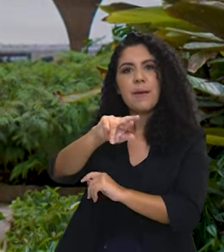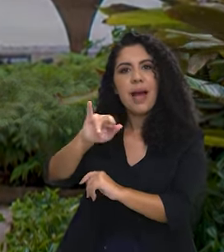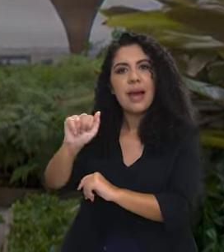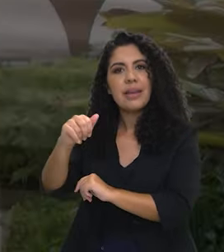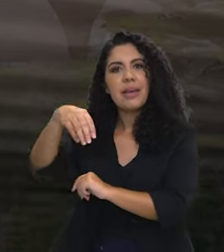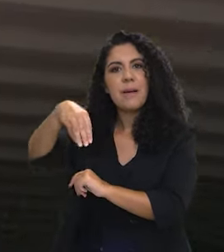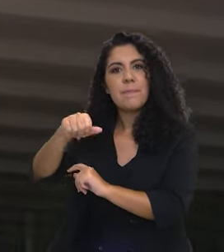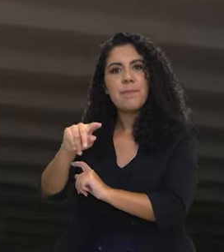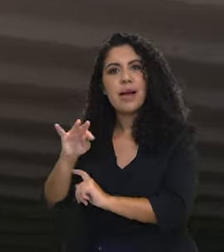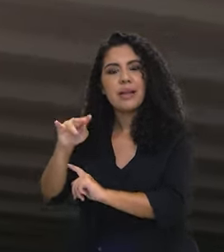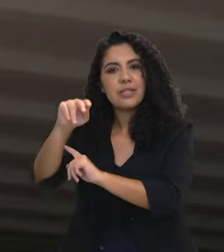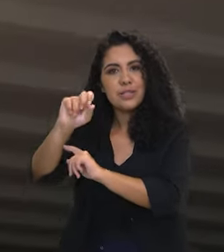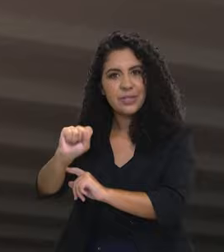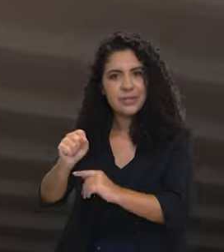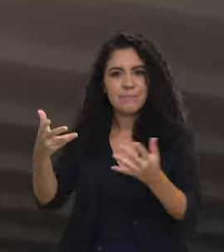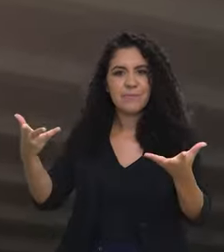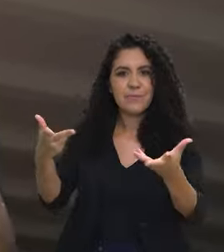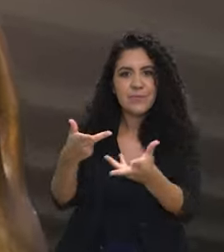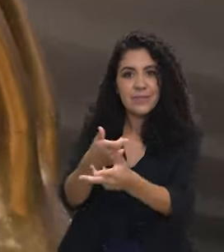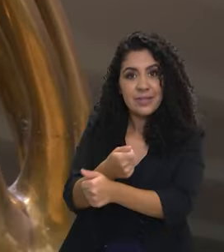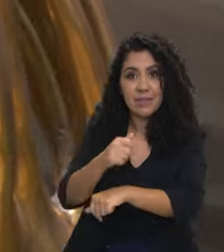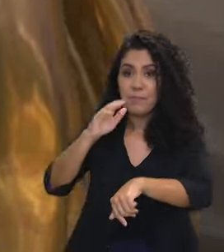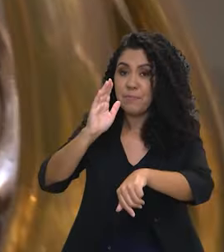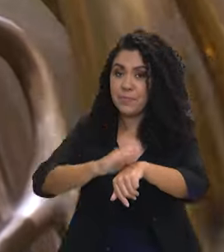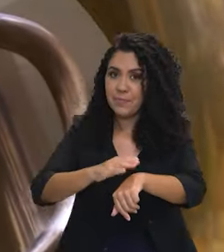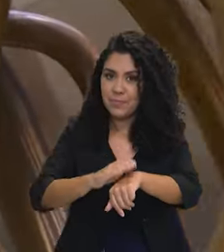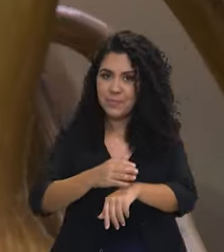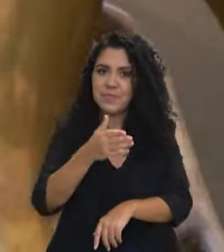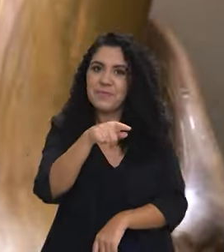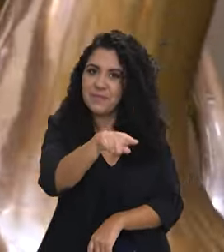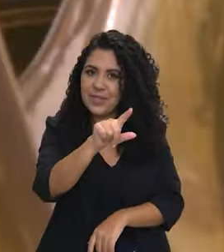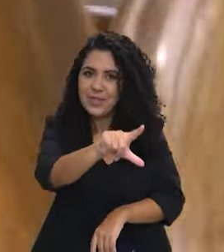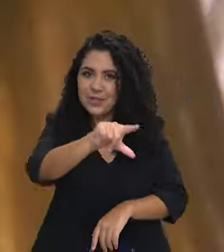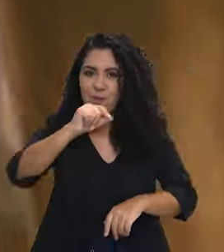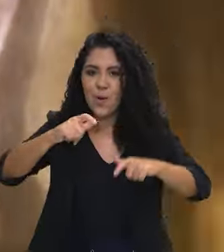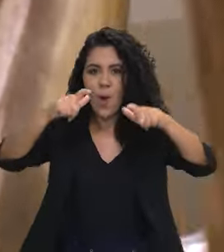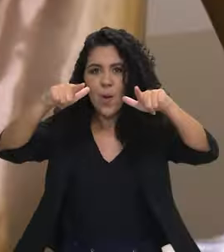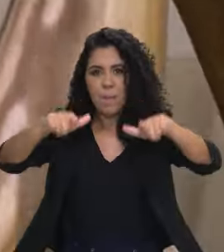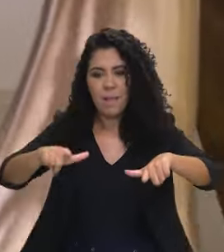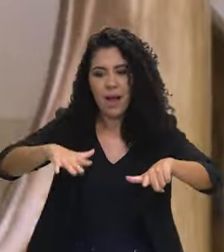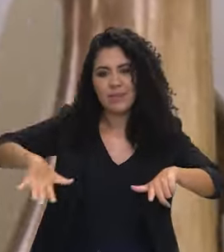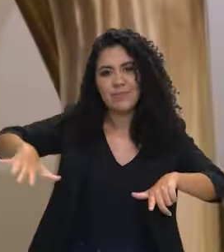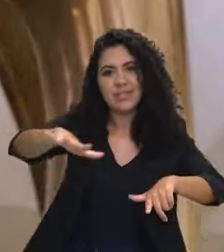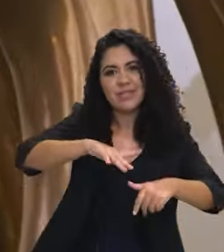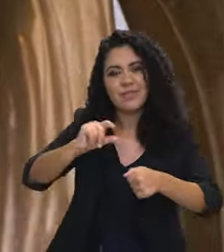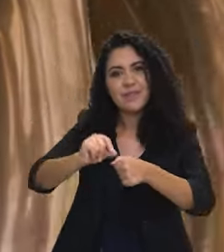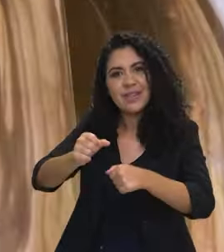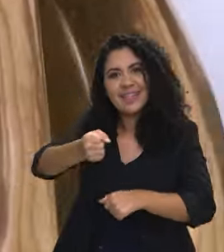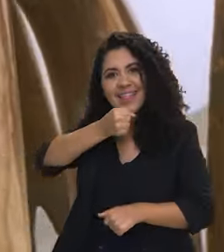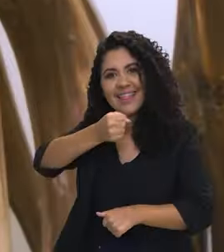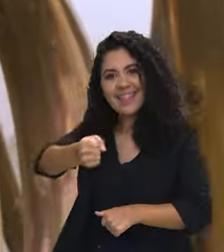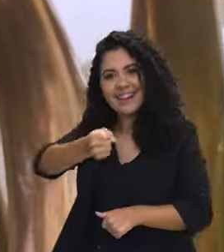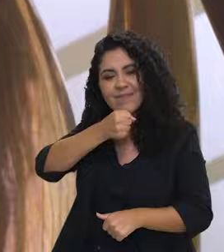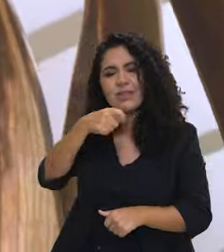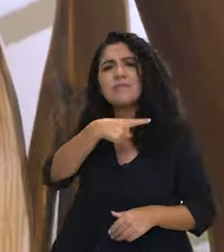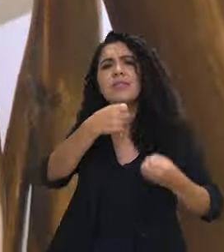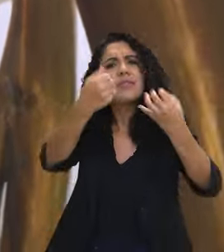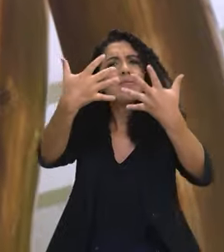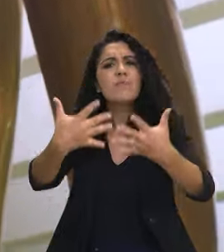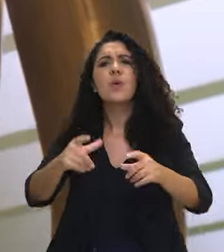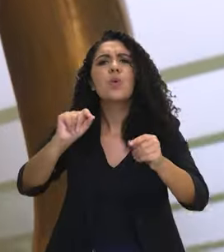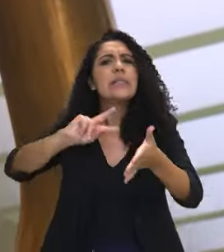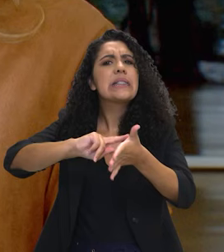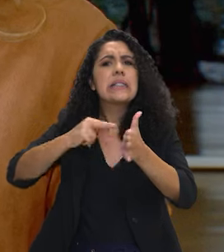Noite. E quem escolheu esse cenário aqui para a nossa entrevista foi você, né? Então, explique para a gente qual é a representatividade